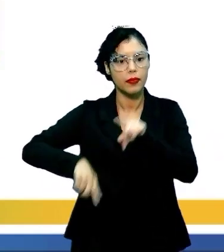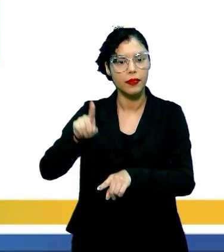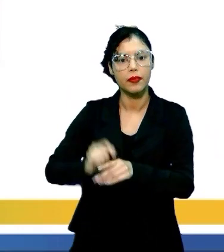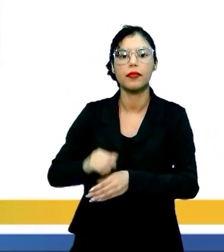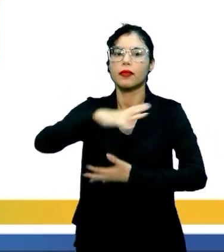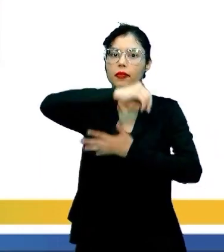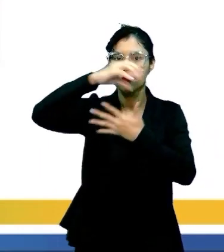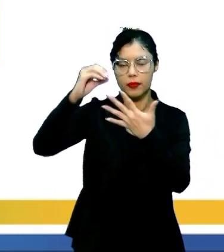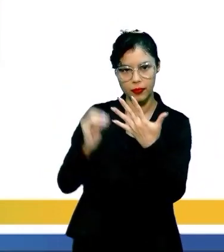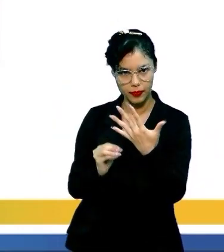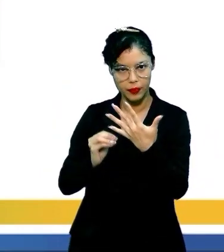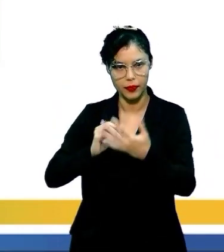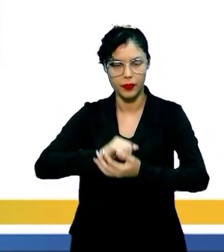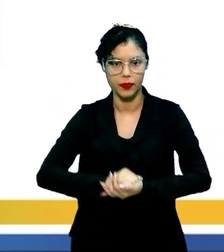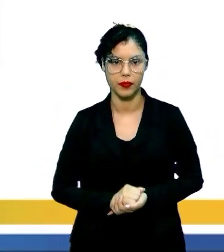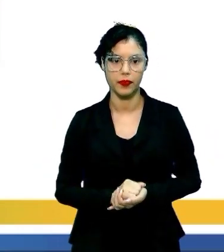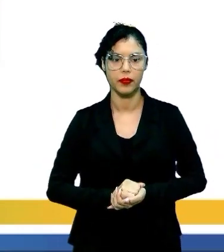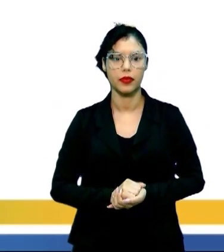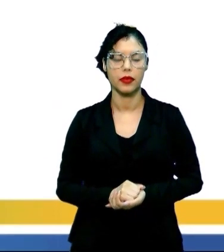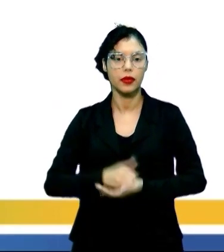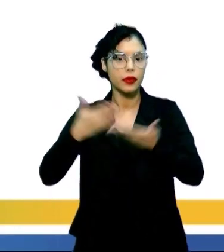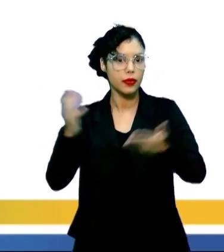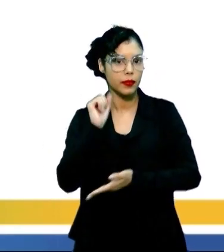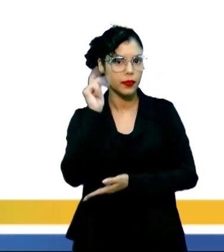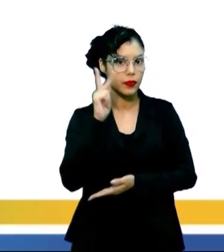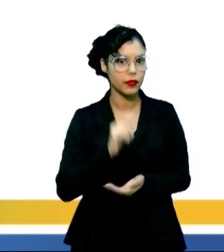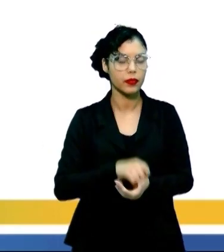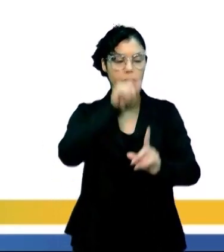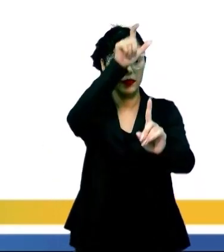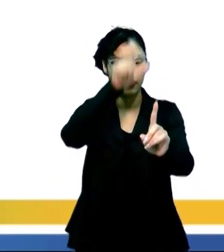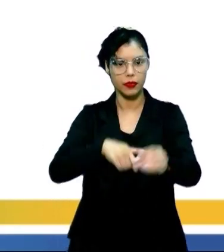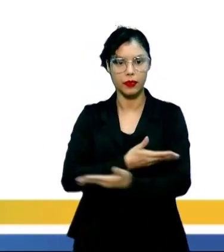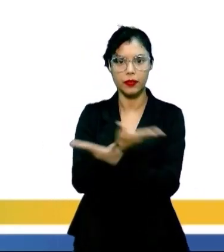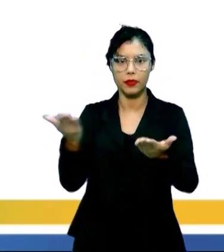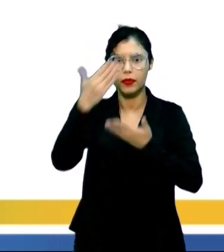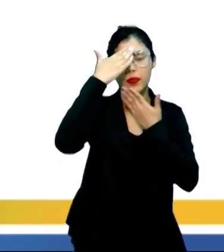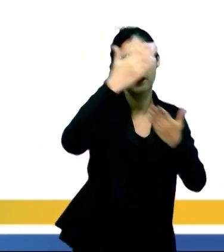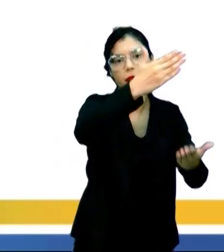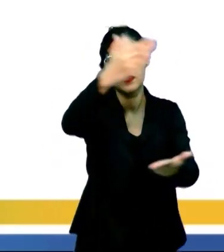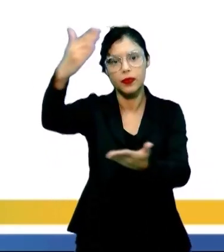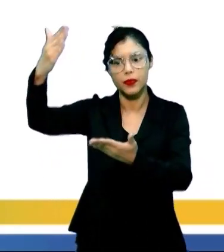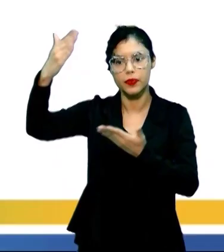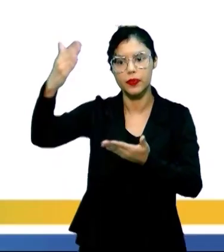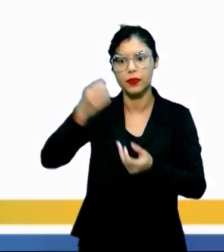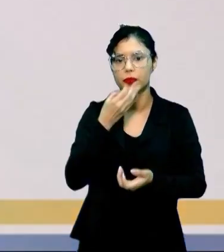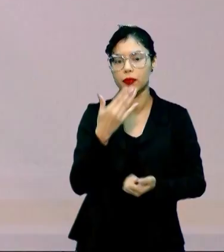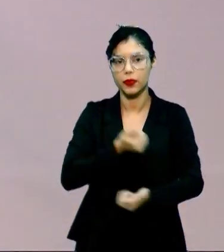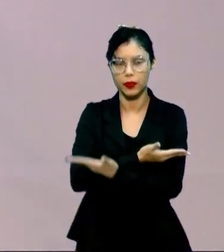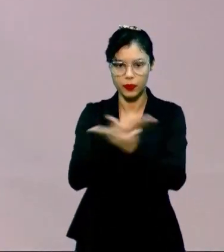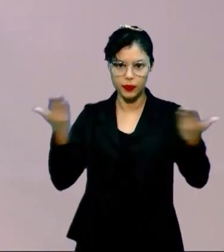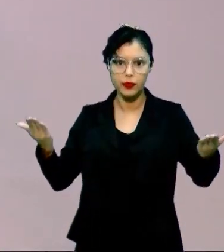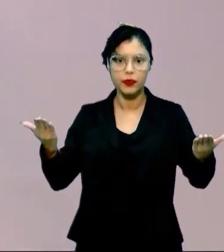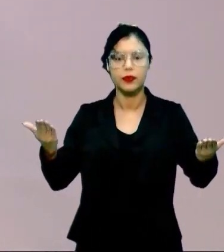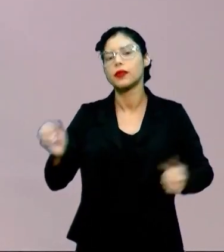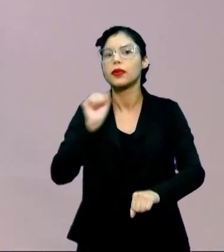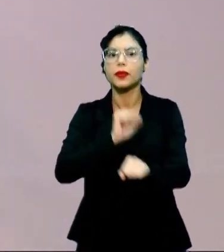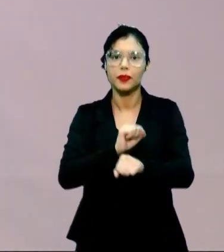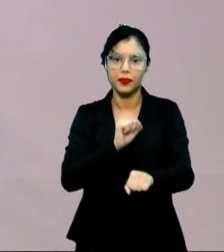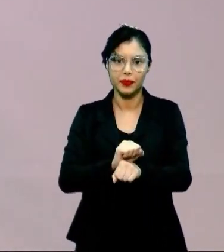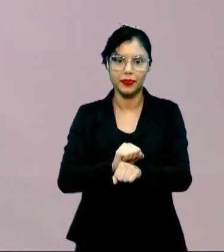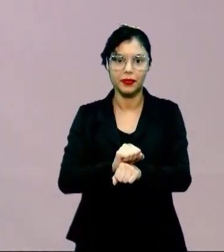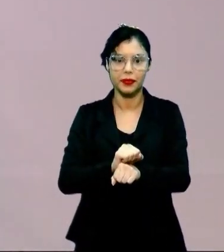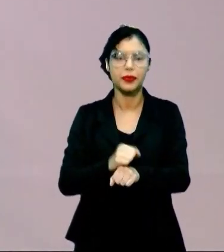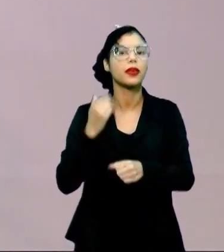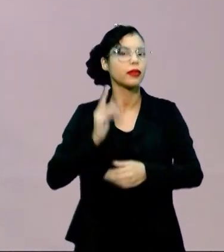de matéria nas cadeias alimentares. Ok? Valeu, pessoal. Tudo de bom para vocês. Espero que